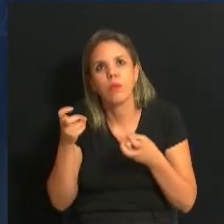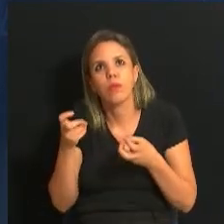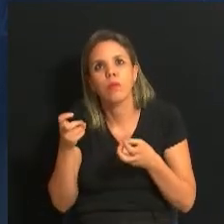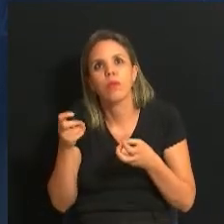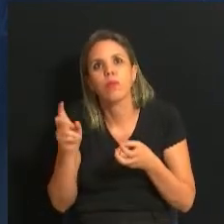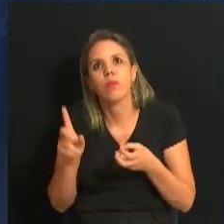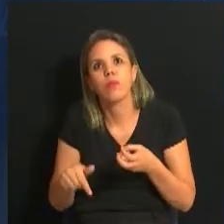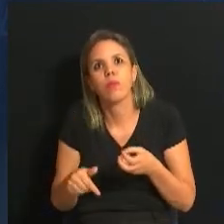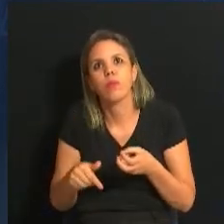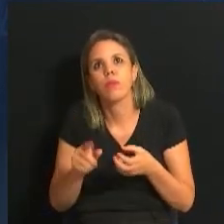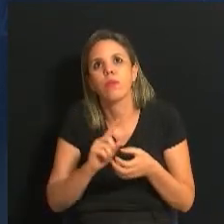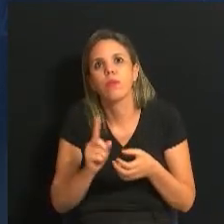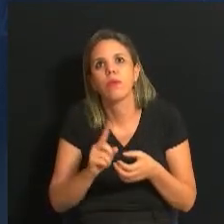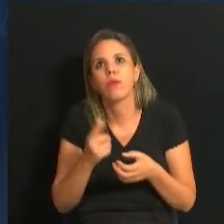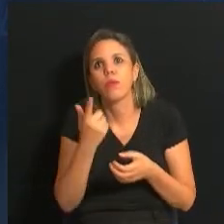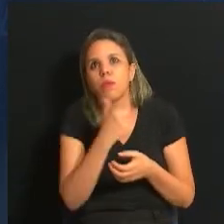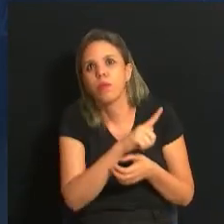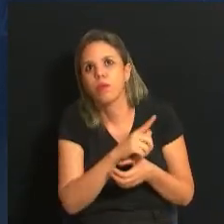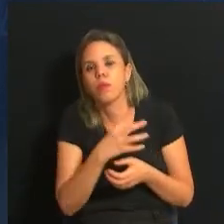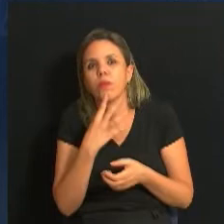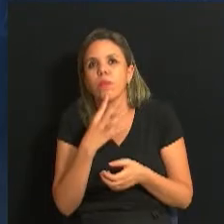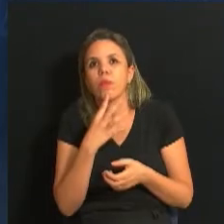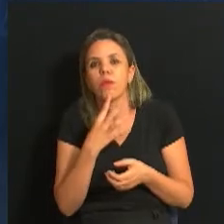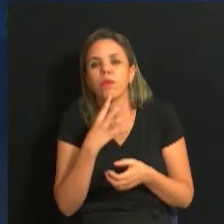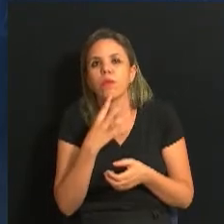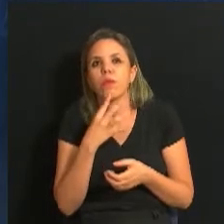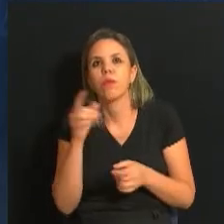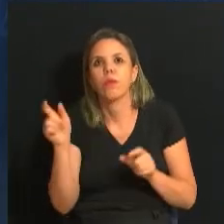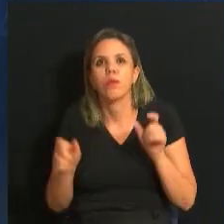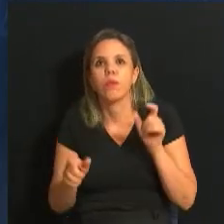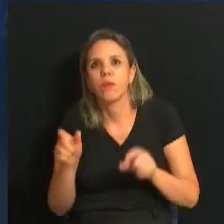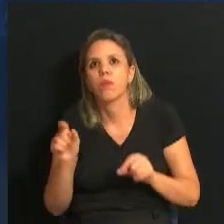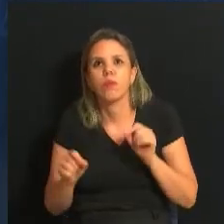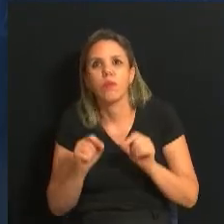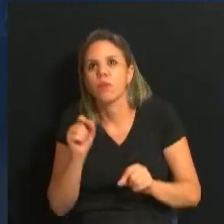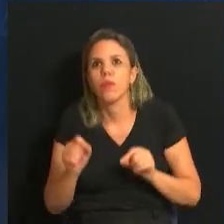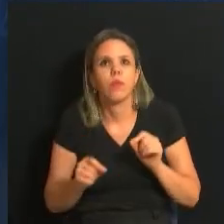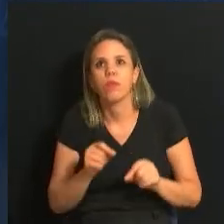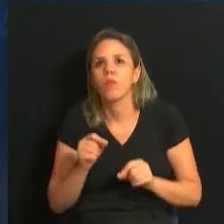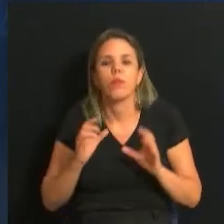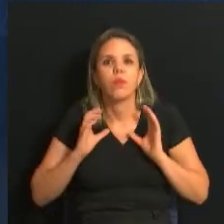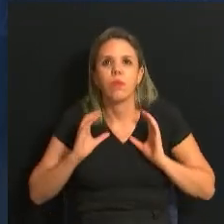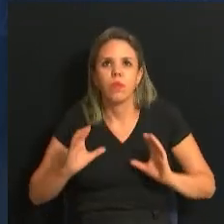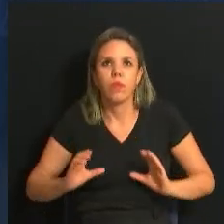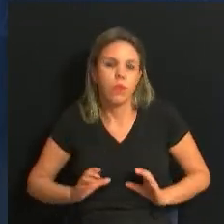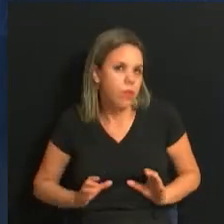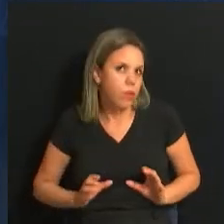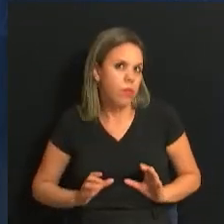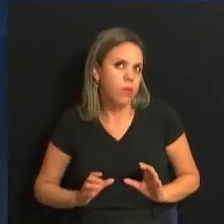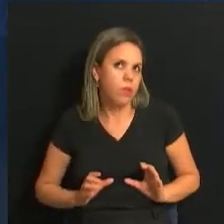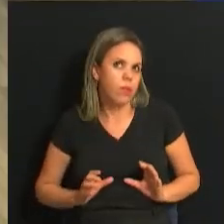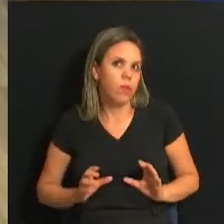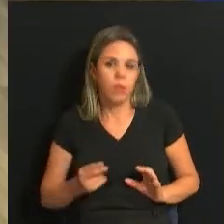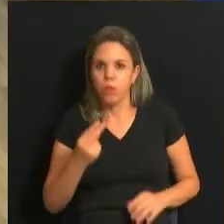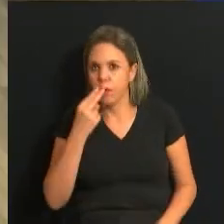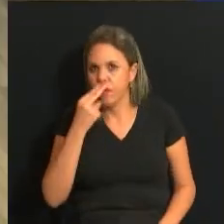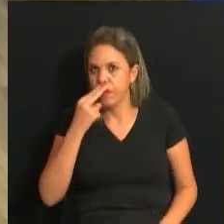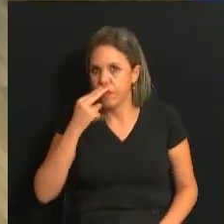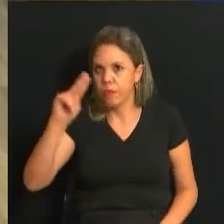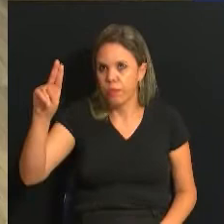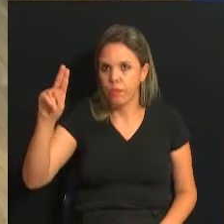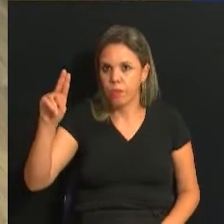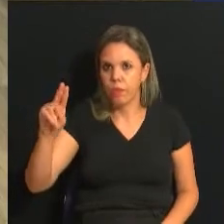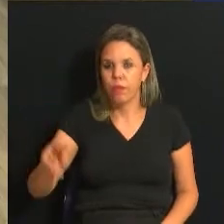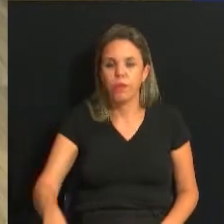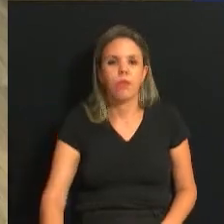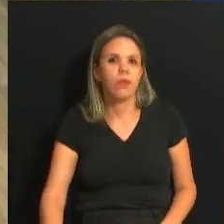é assim ou se ela conhece alguém, o que são comportamentos narcisistas?